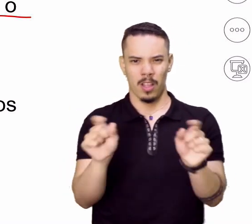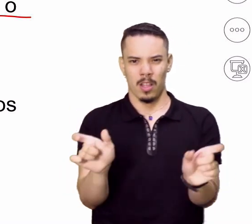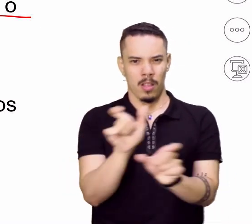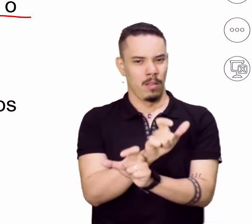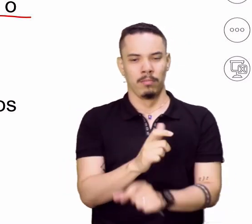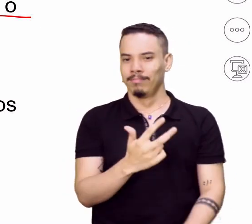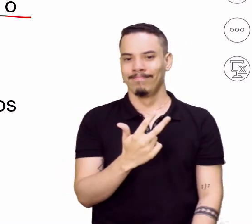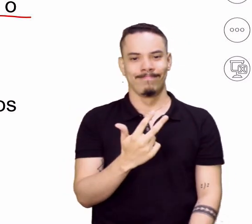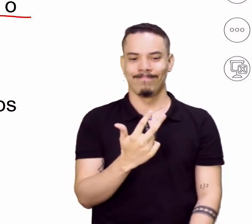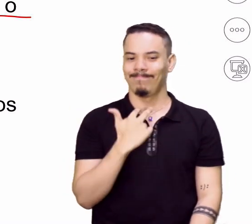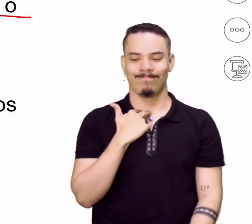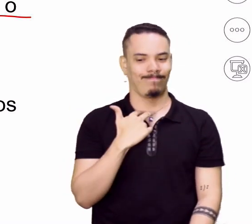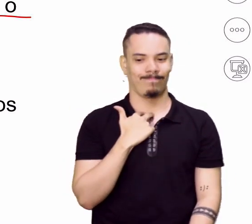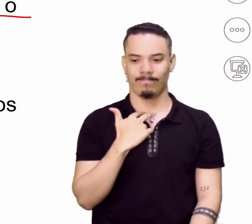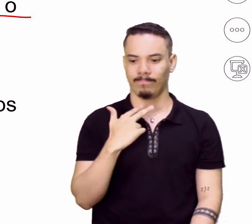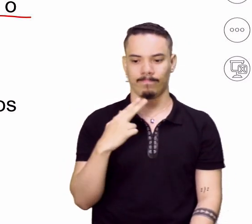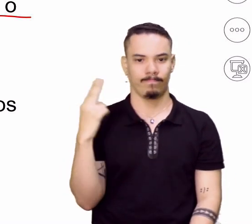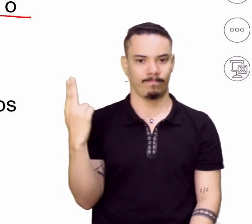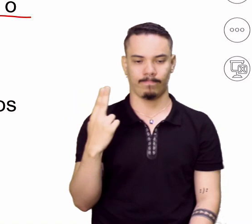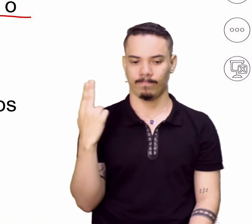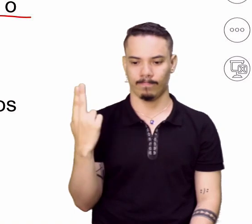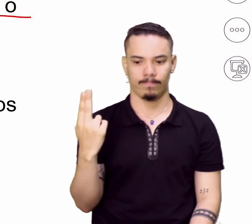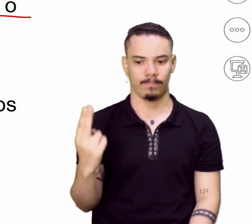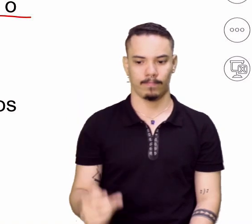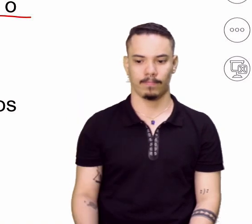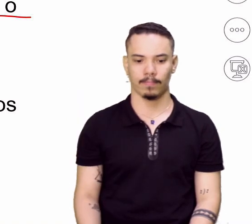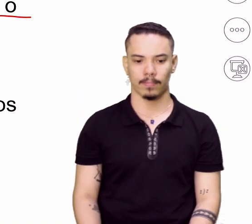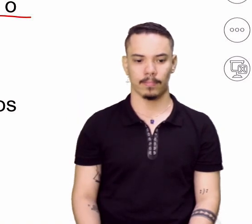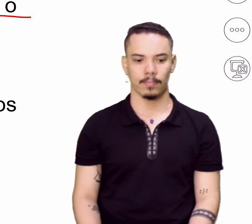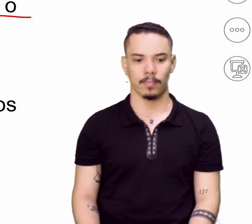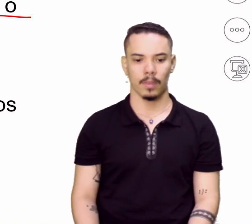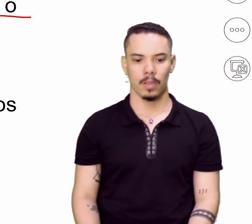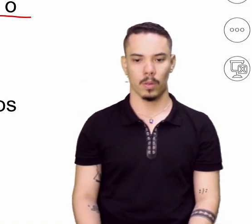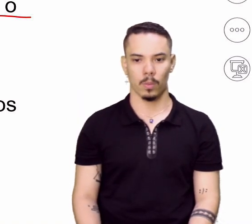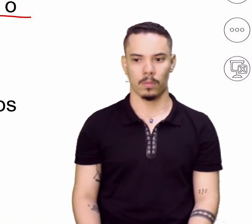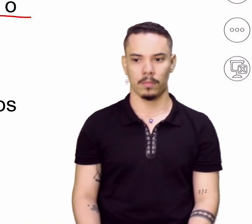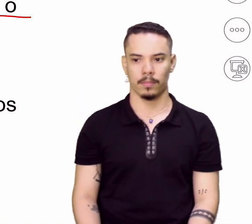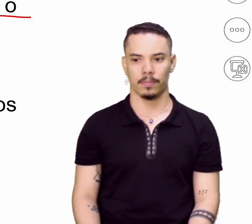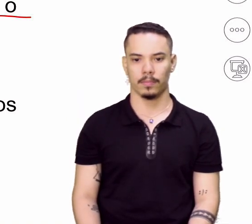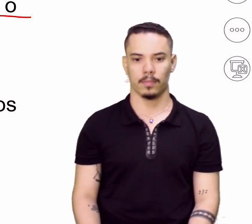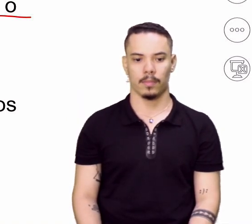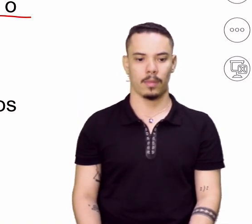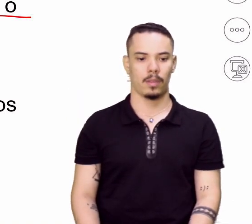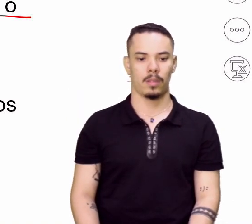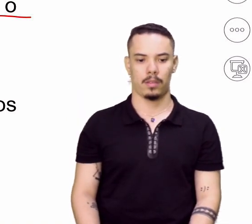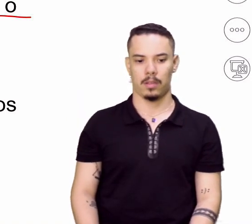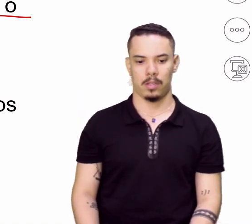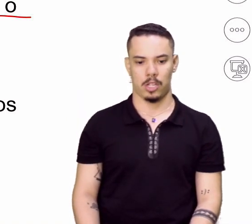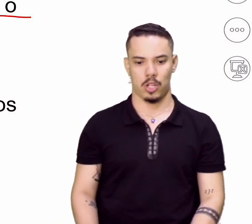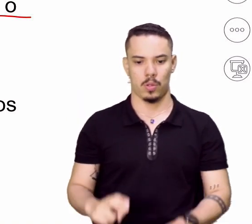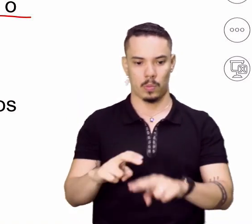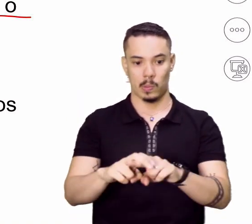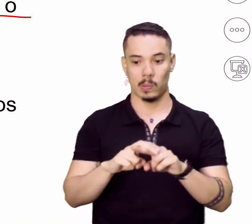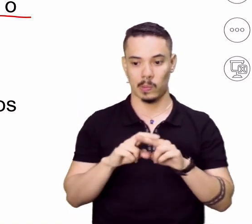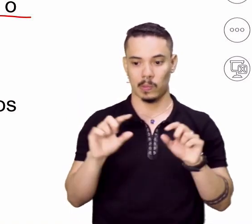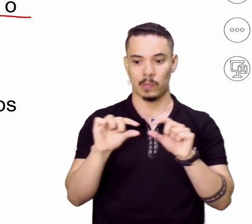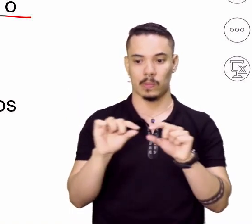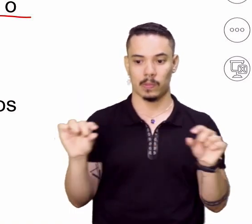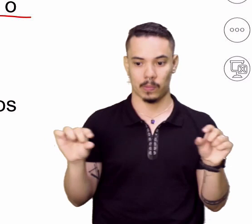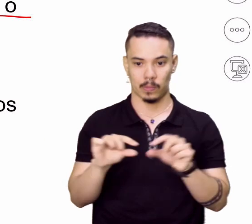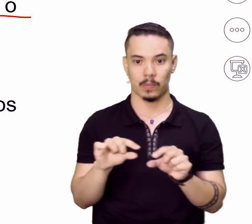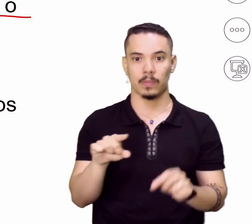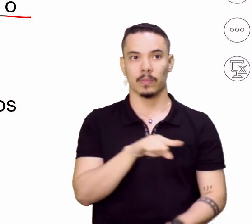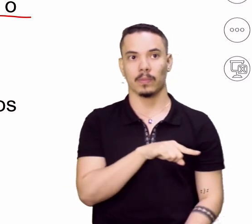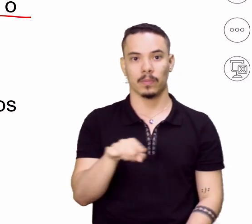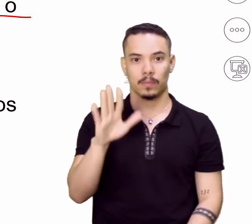fazer isso, tá? Então, em uma non-defined relative clause, que já